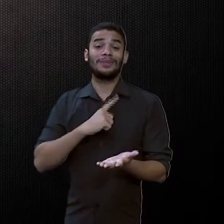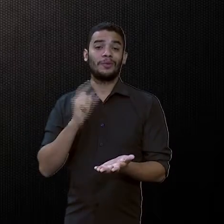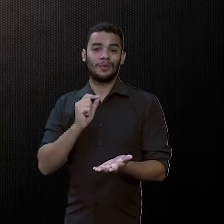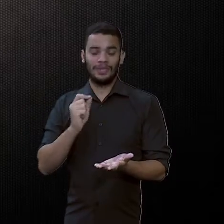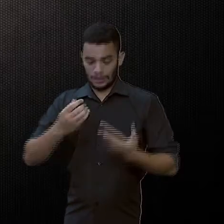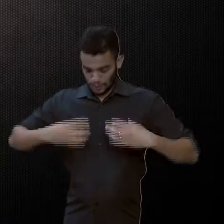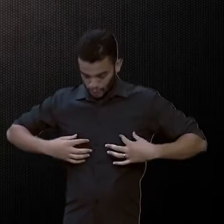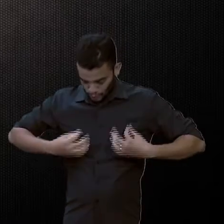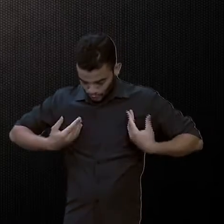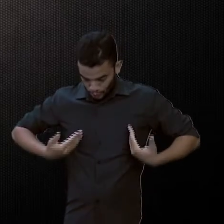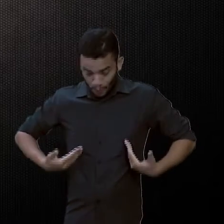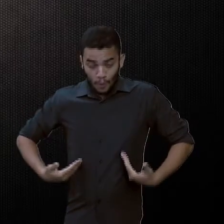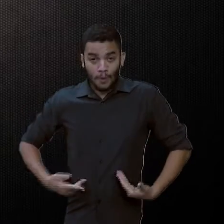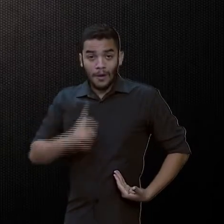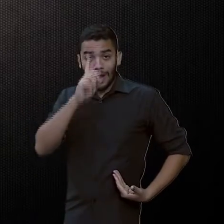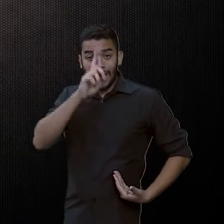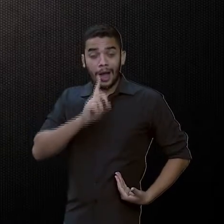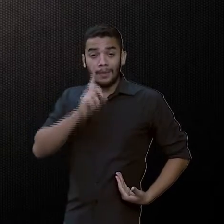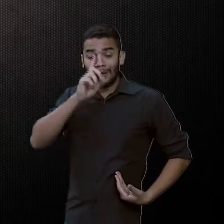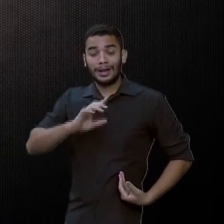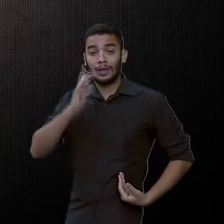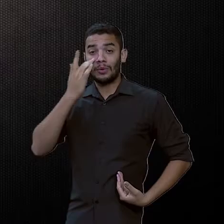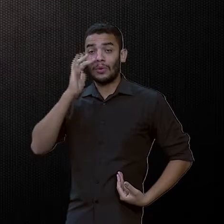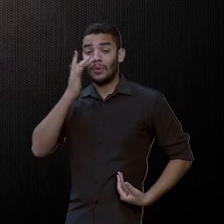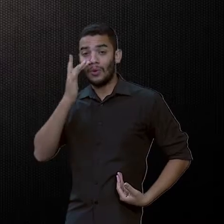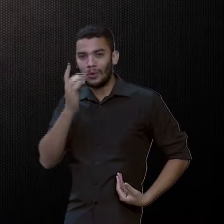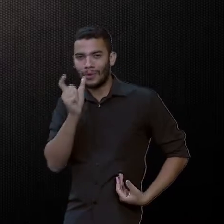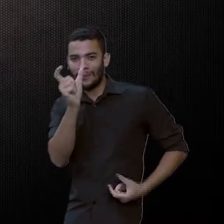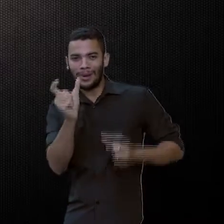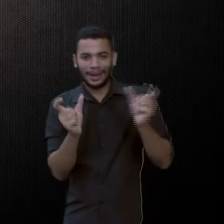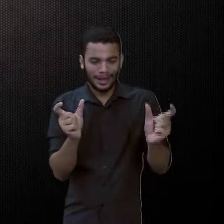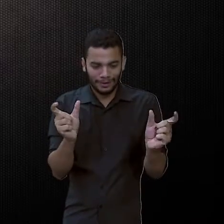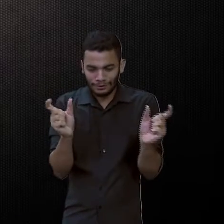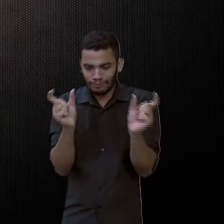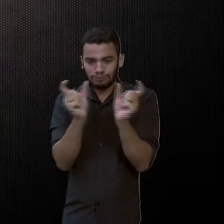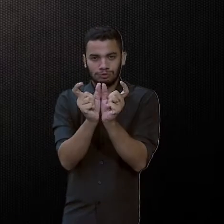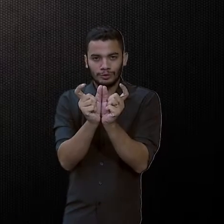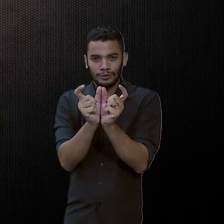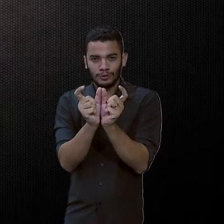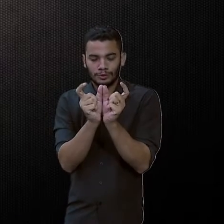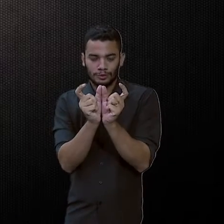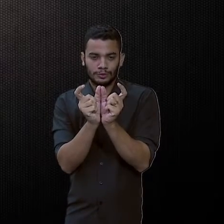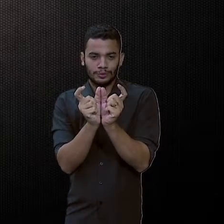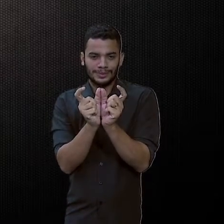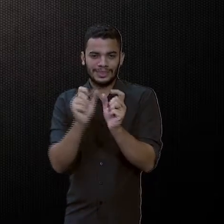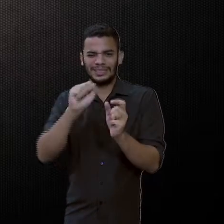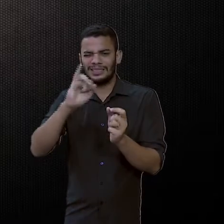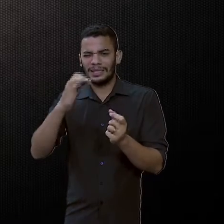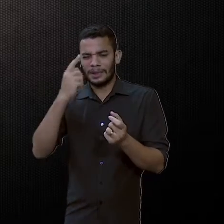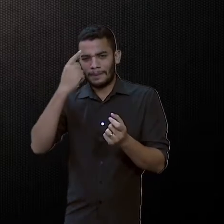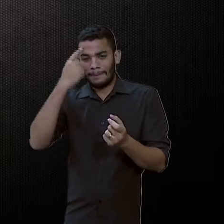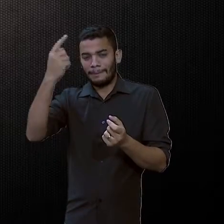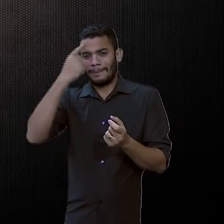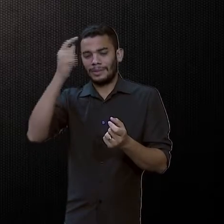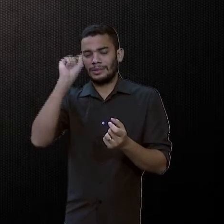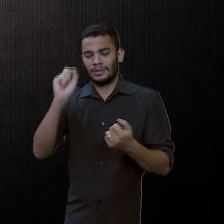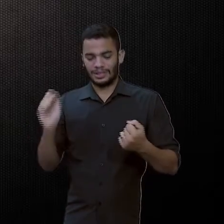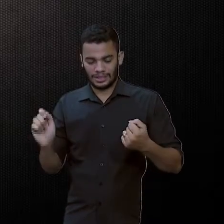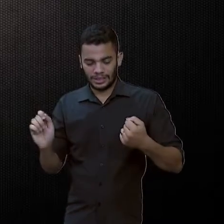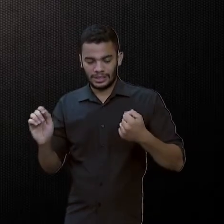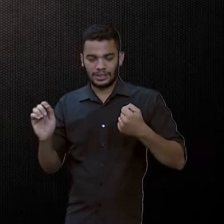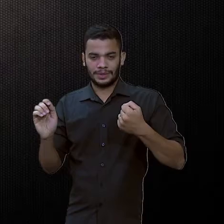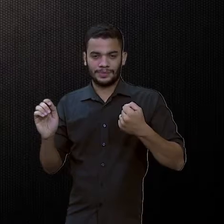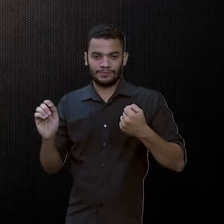vestido da Magali. E quando pensamos nos adjetivos primitivos, Estudantes, aí nós lembraremos que